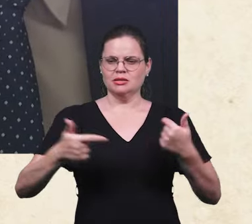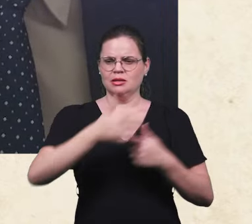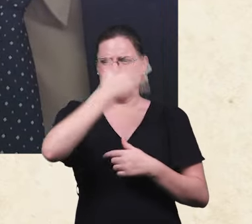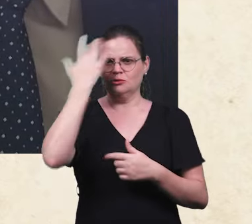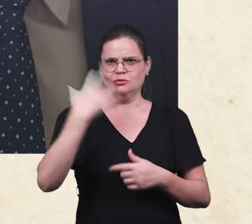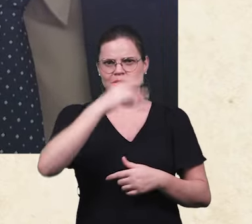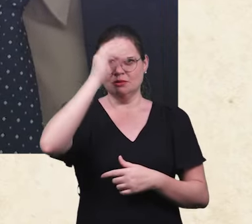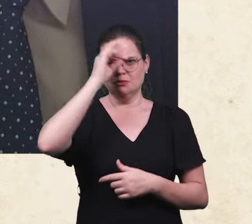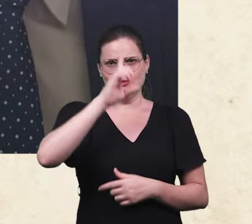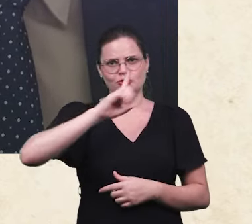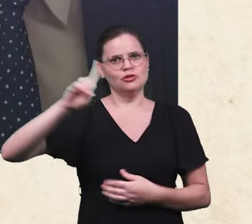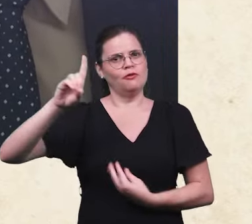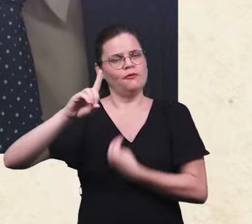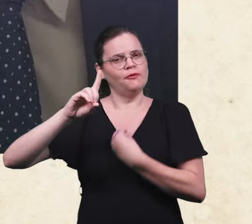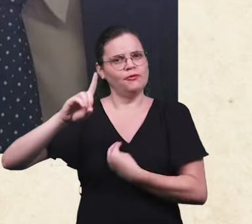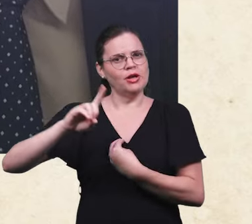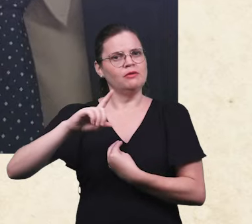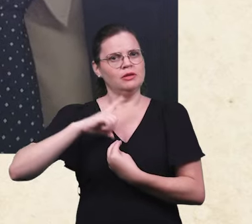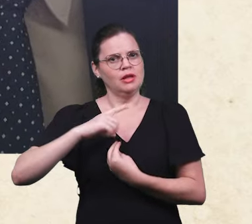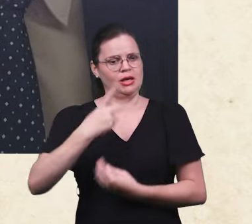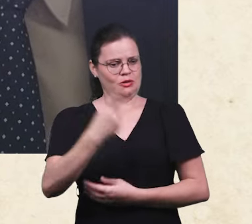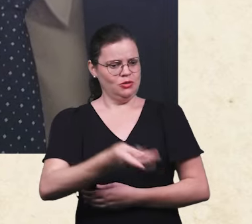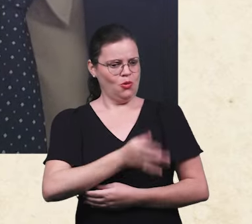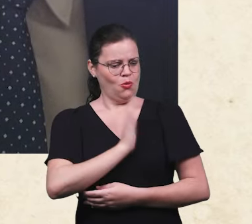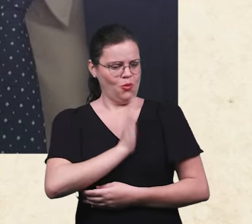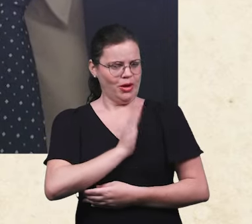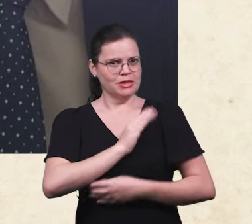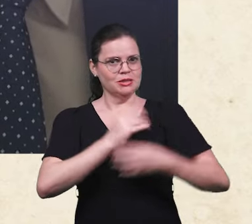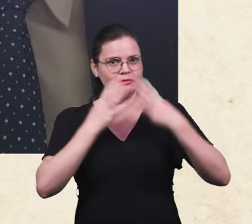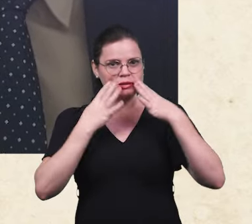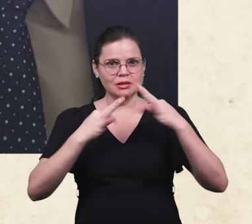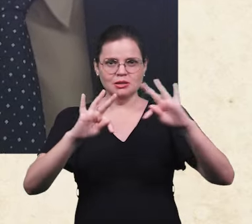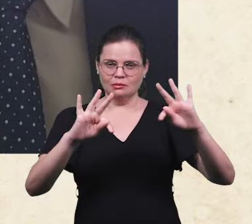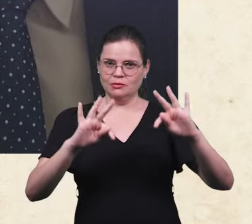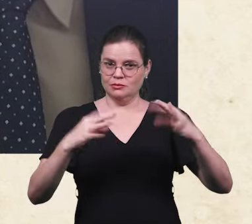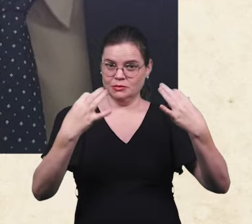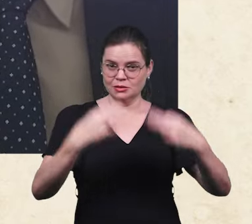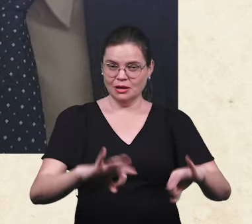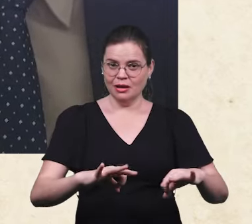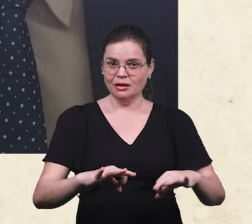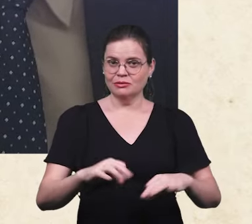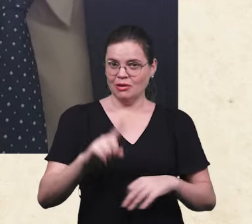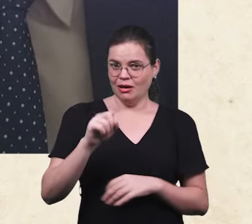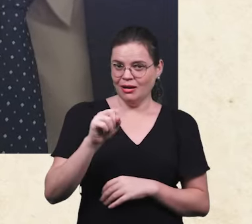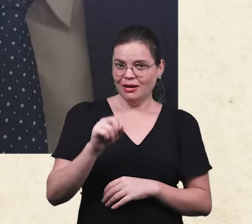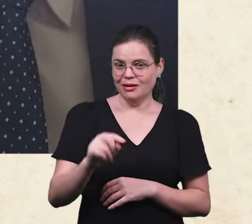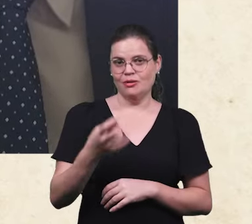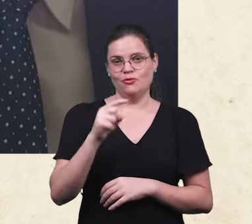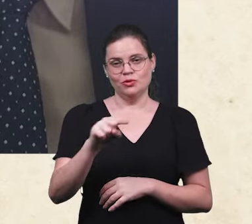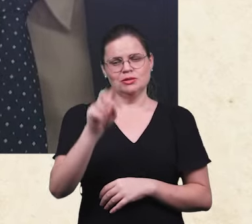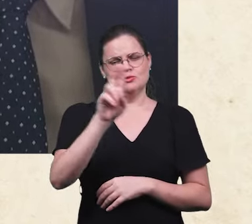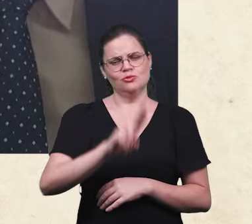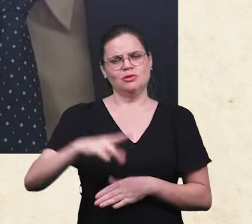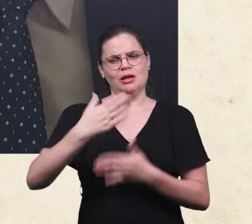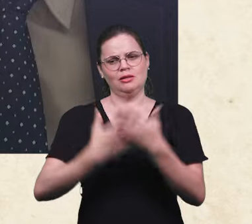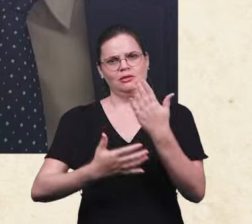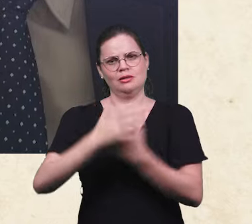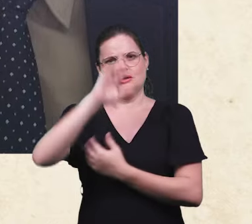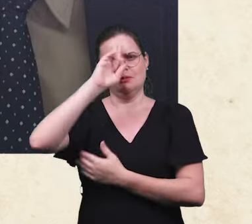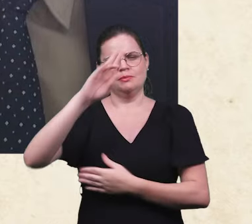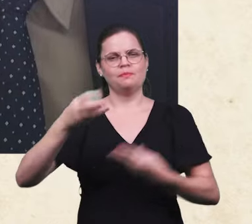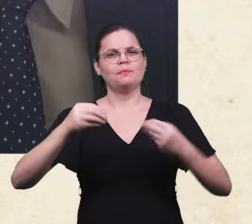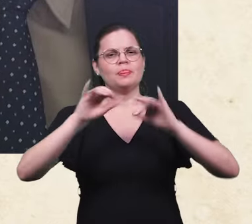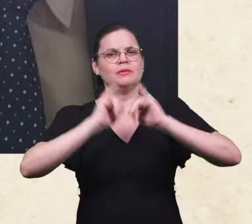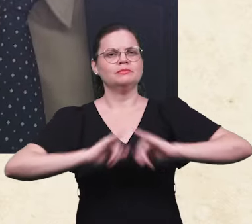vivo, aquilo que o Espírito escreveu no seu coração, é isso que você tem testemunhado. Você tem sido instrumento nas mãos do Senhor